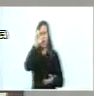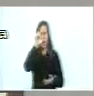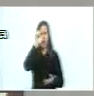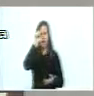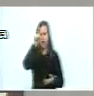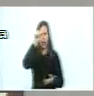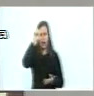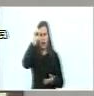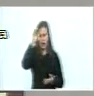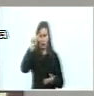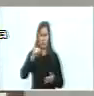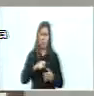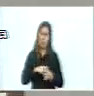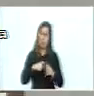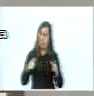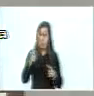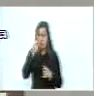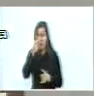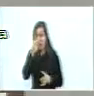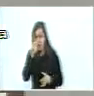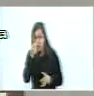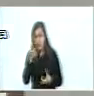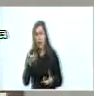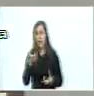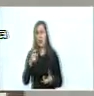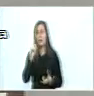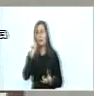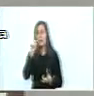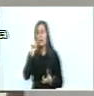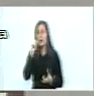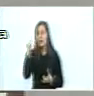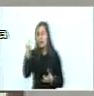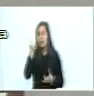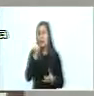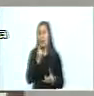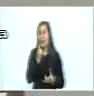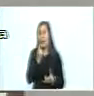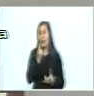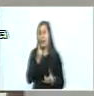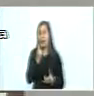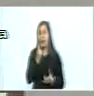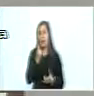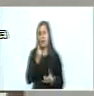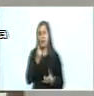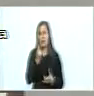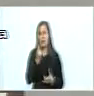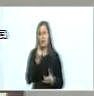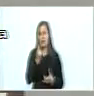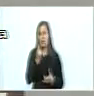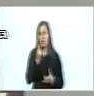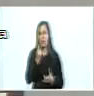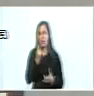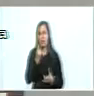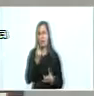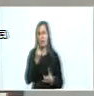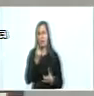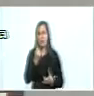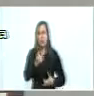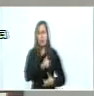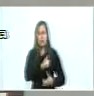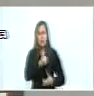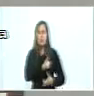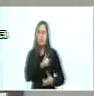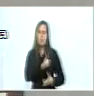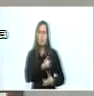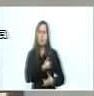que deve ser um maior interessado com certeza, né, para que se traga, para que me passasse, solicitei o número de